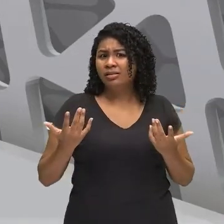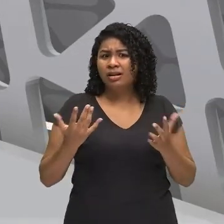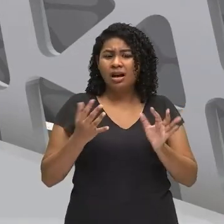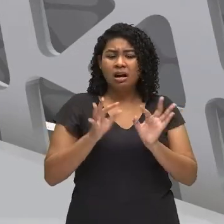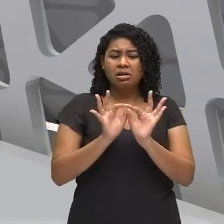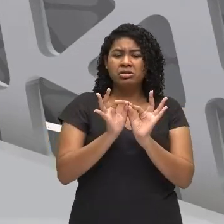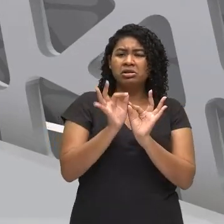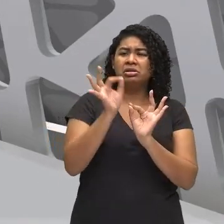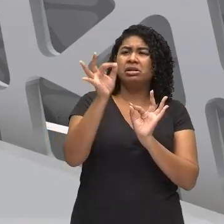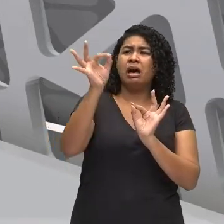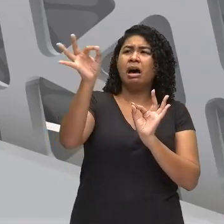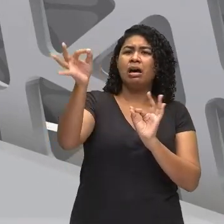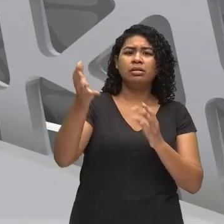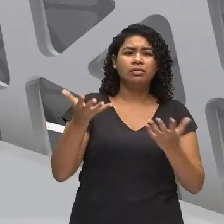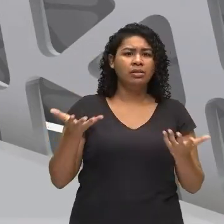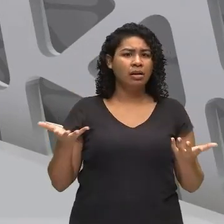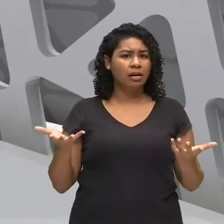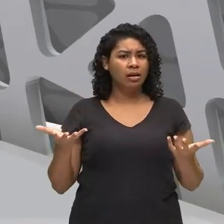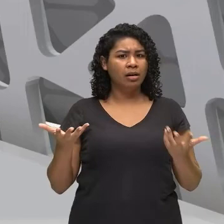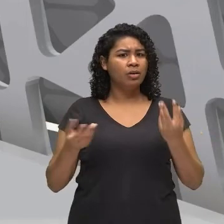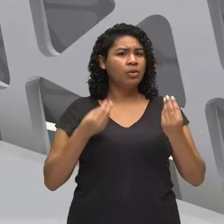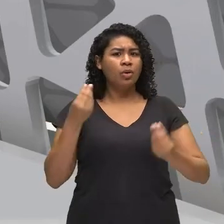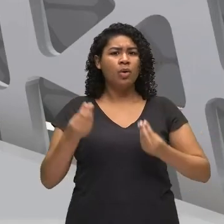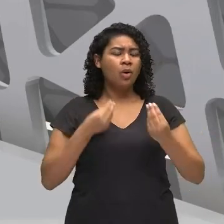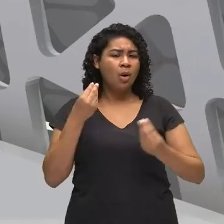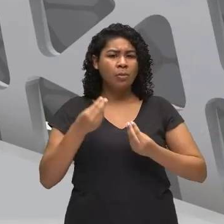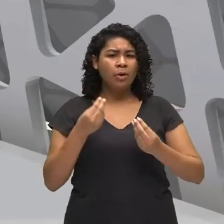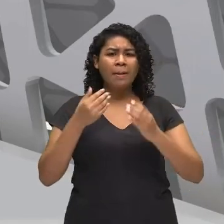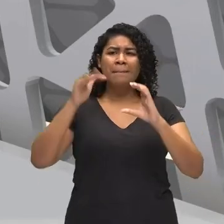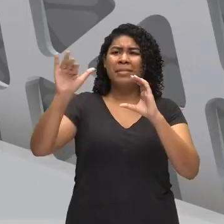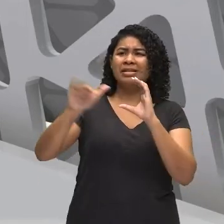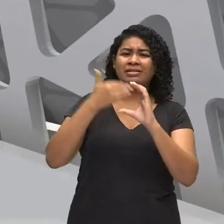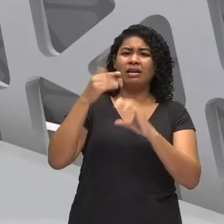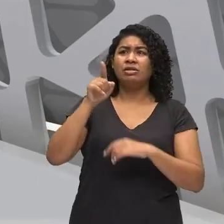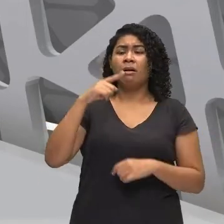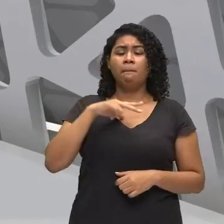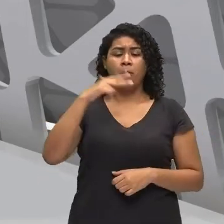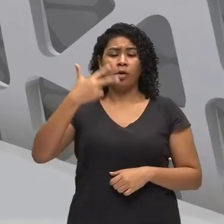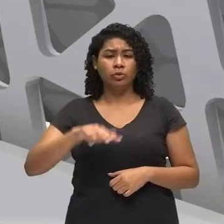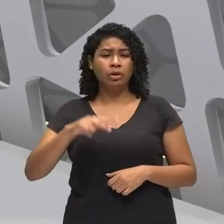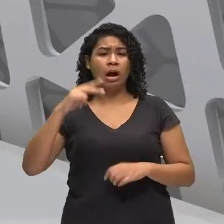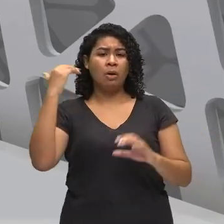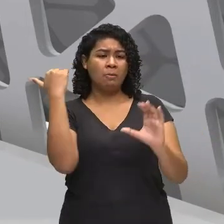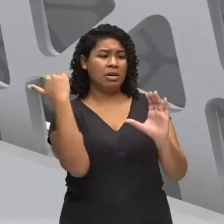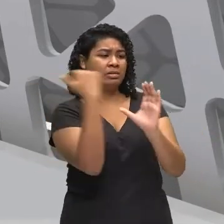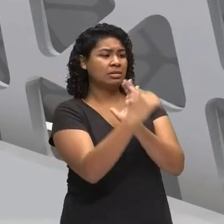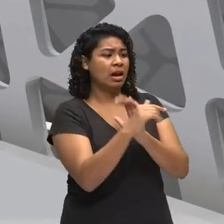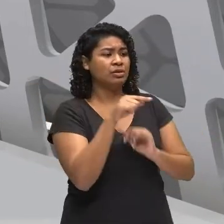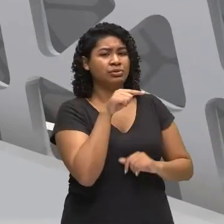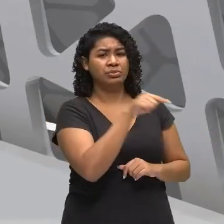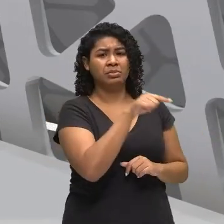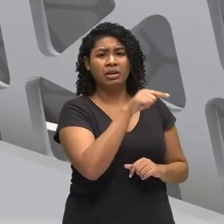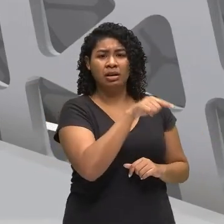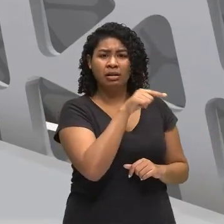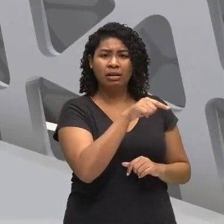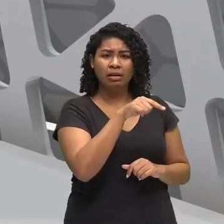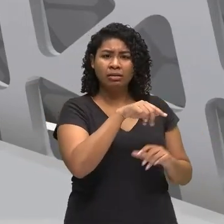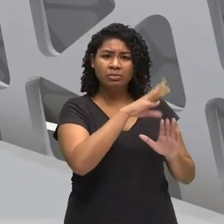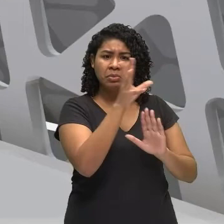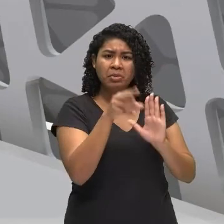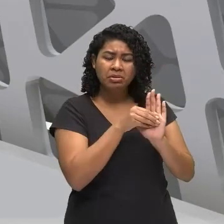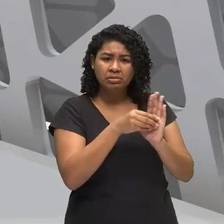tempo levava para chegar um SMS de Portugal até o Amazonas? Levava tempo nenhum, né? Não tinha SMS naquela época, era